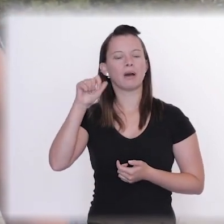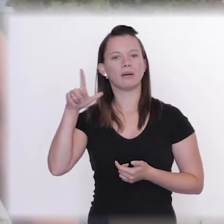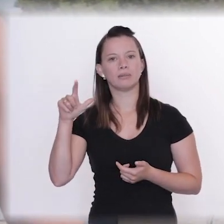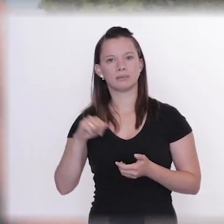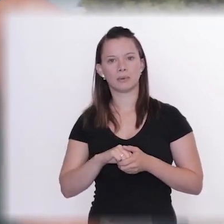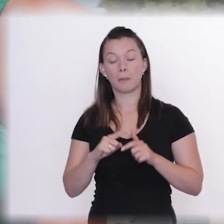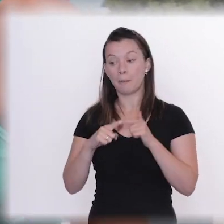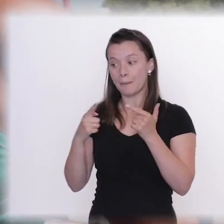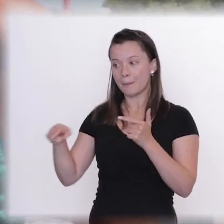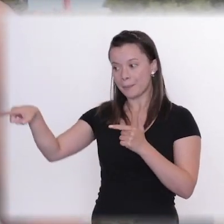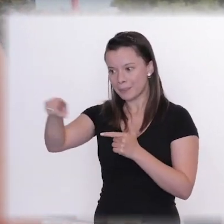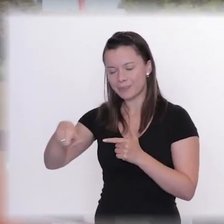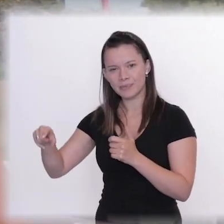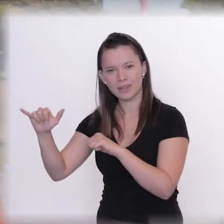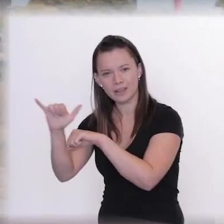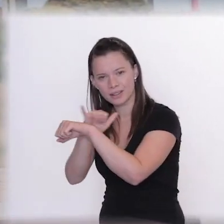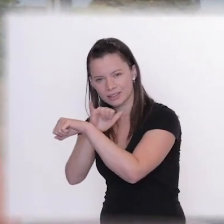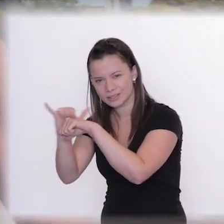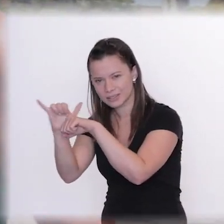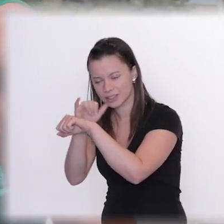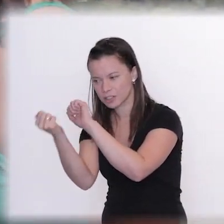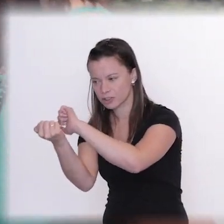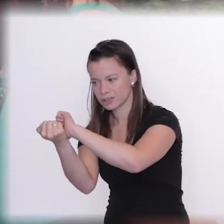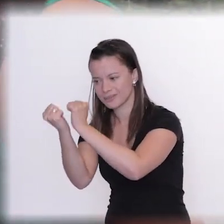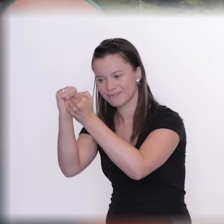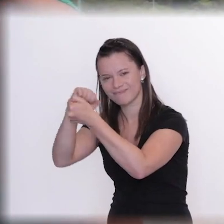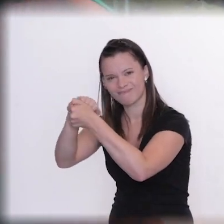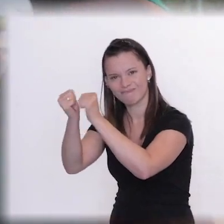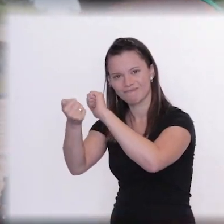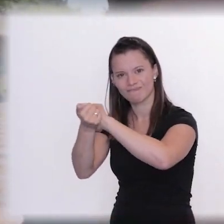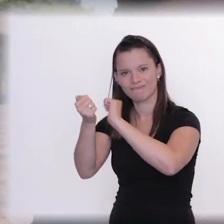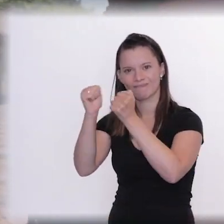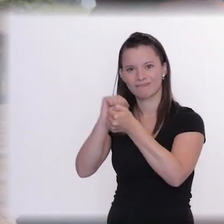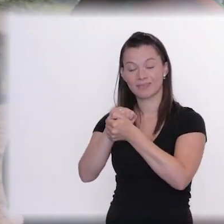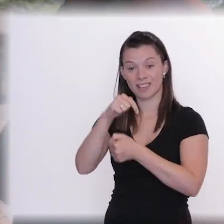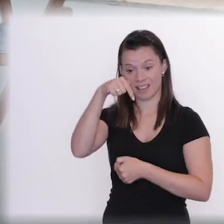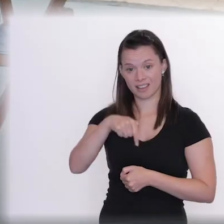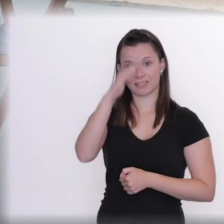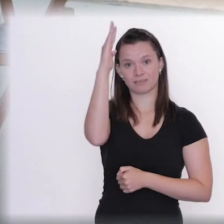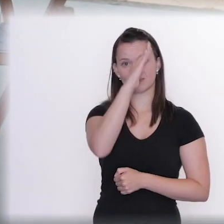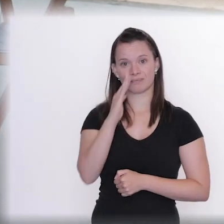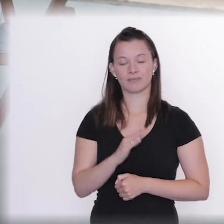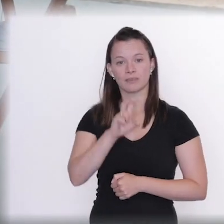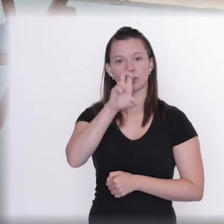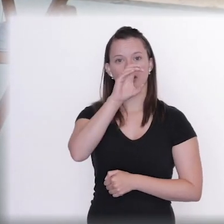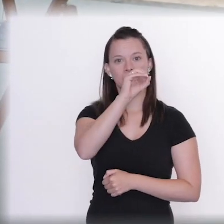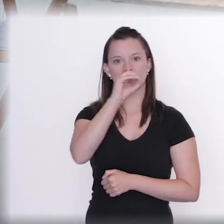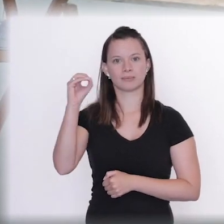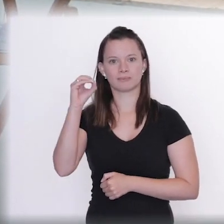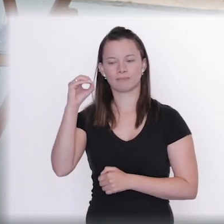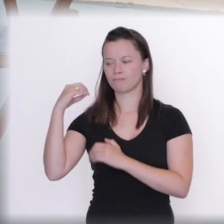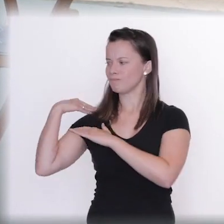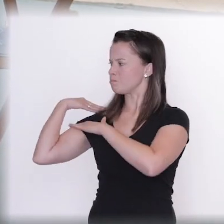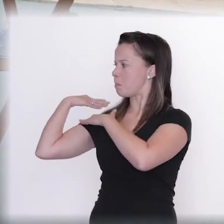de sobreviver e que faz parte da história de 500 anos desse país também. Total. Né?